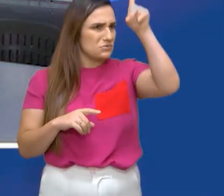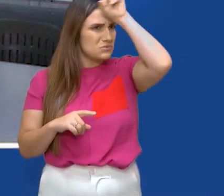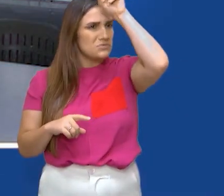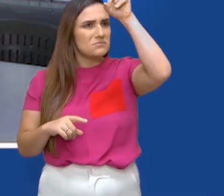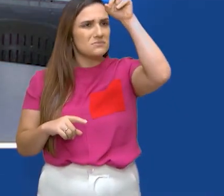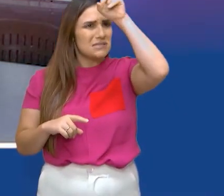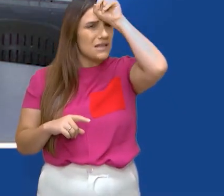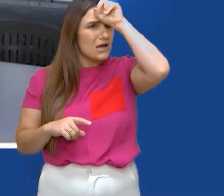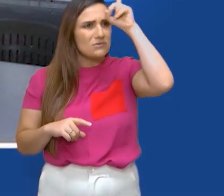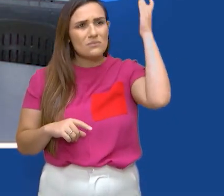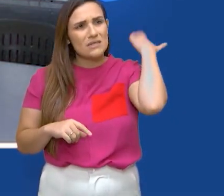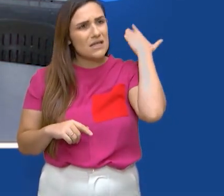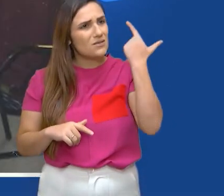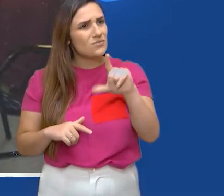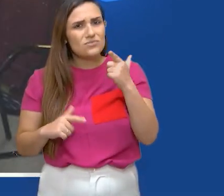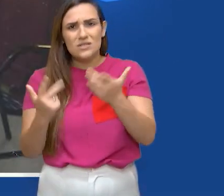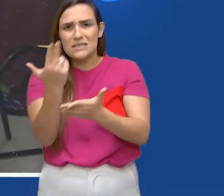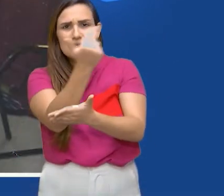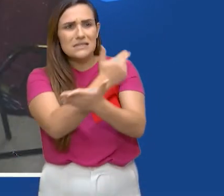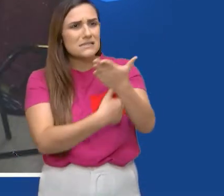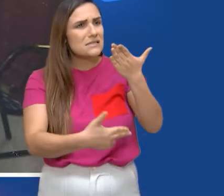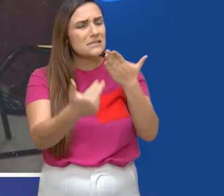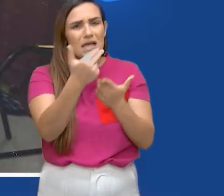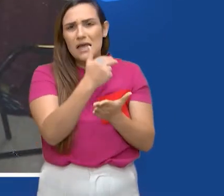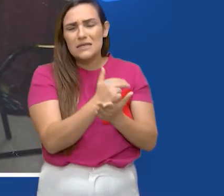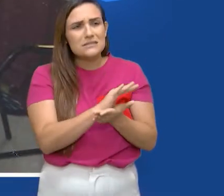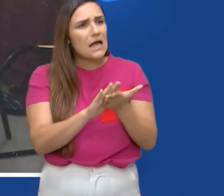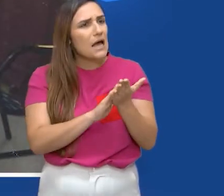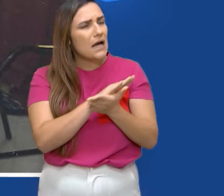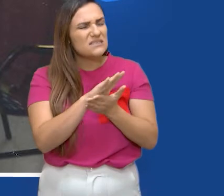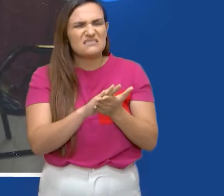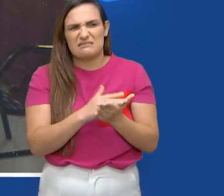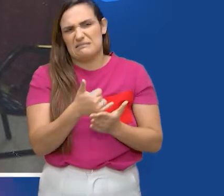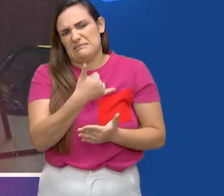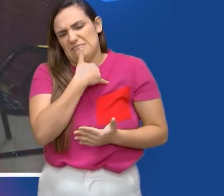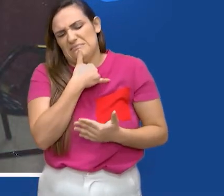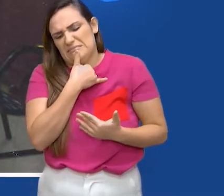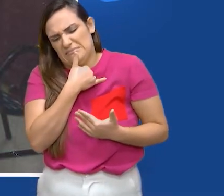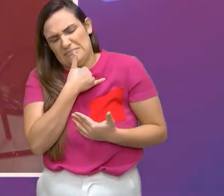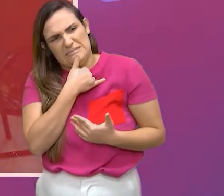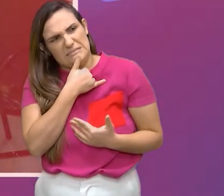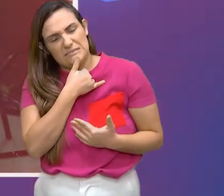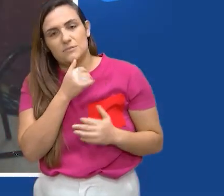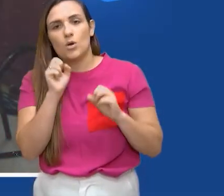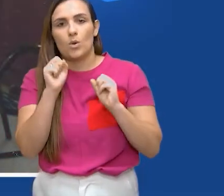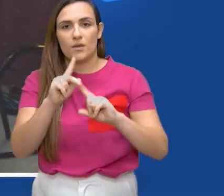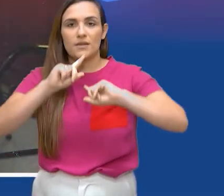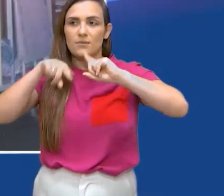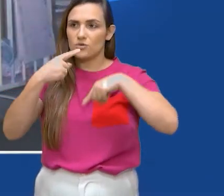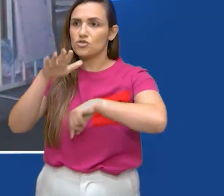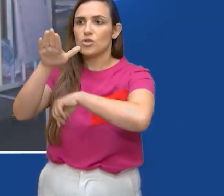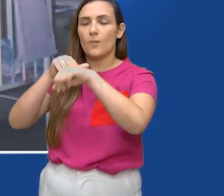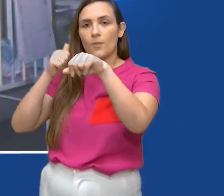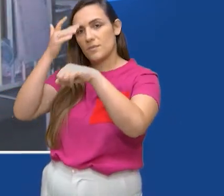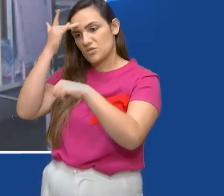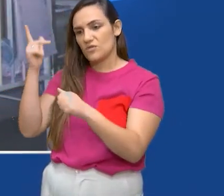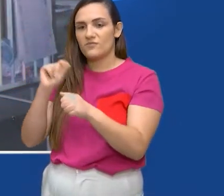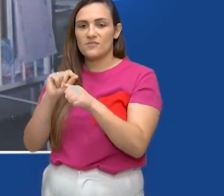hospital muito triste, não existia desenhos nas pediatrias ainda naquela época. E aí, dali a pouco, com o passar do